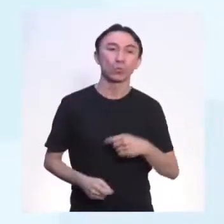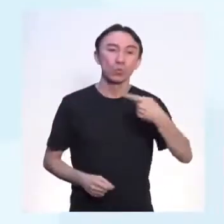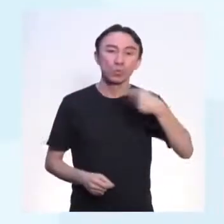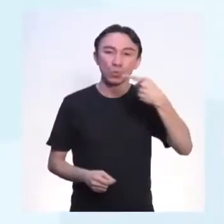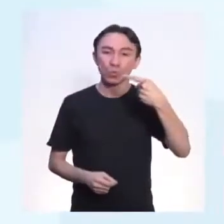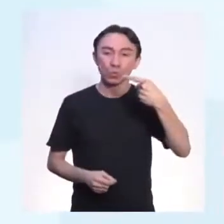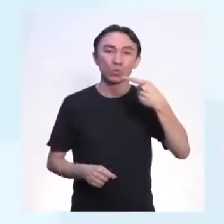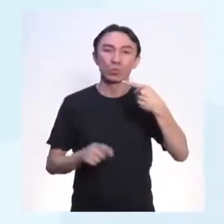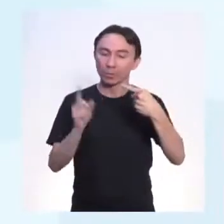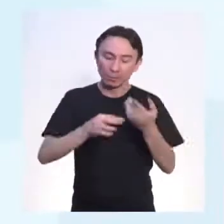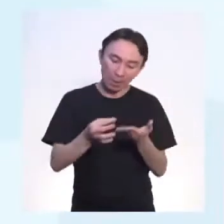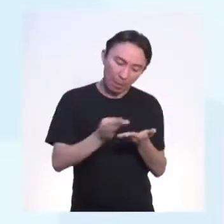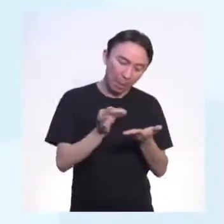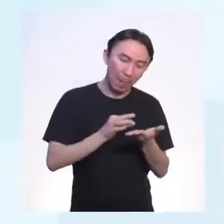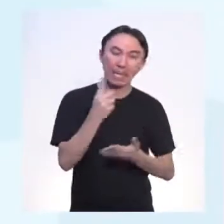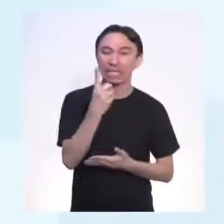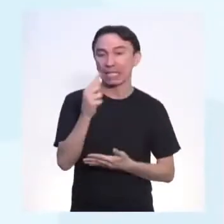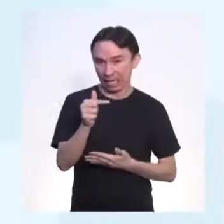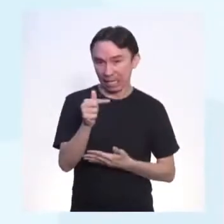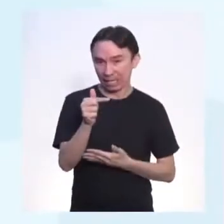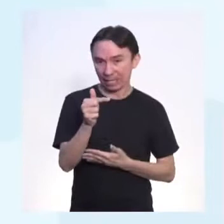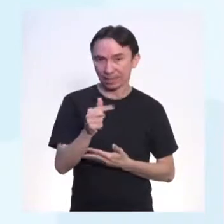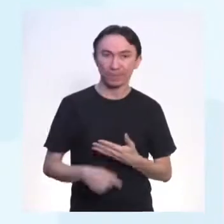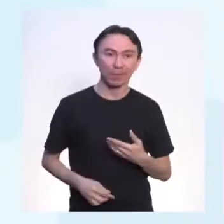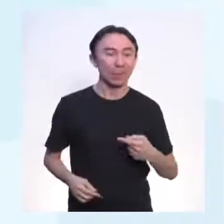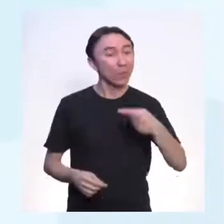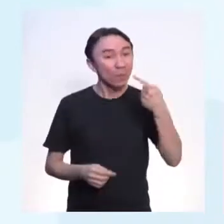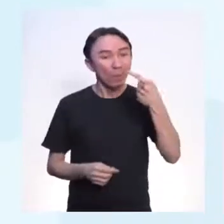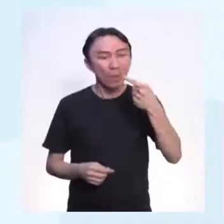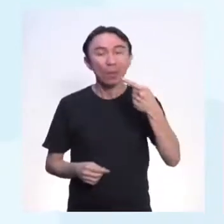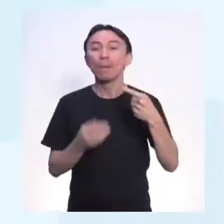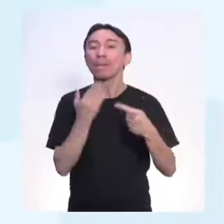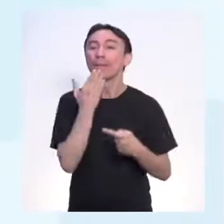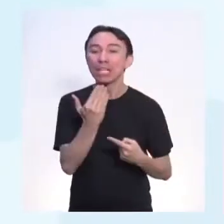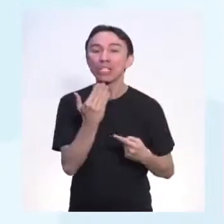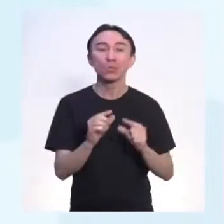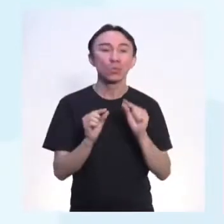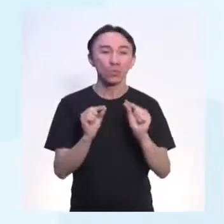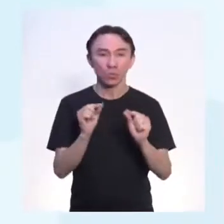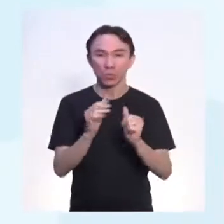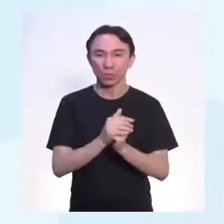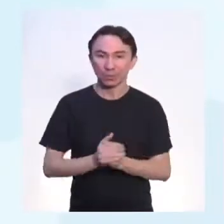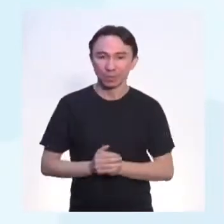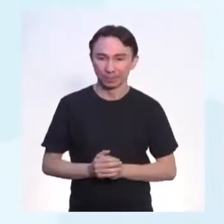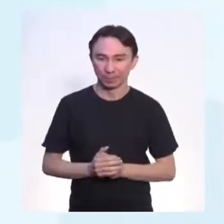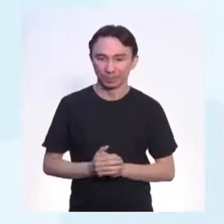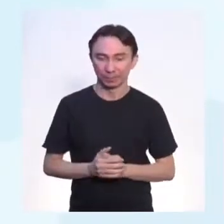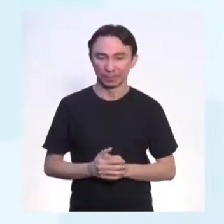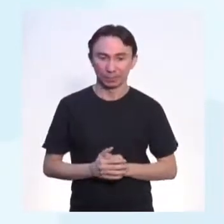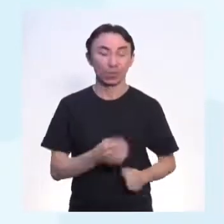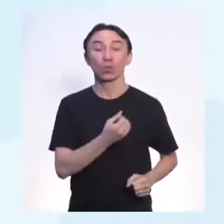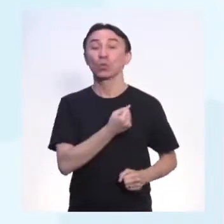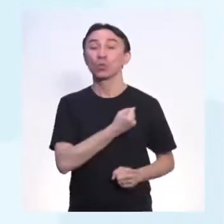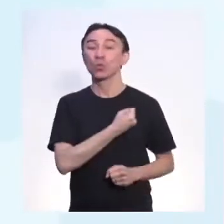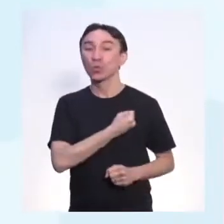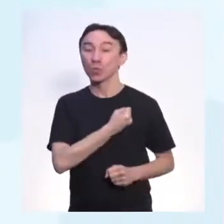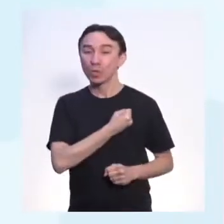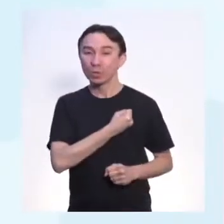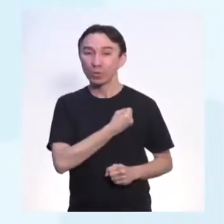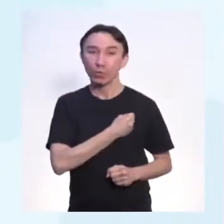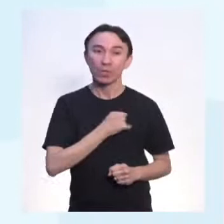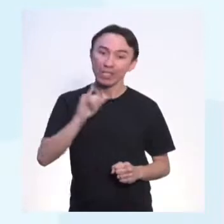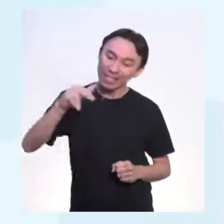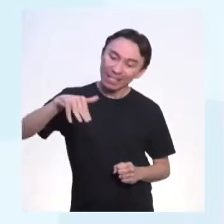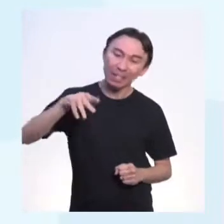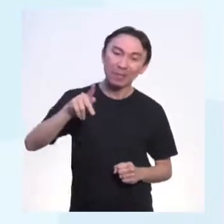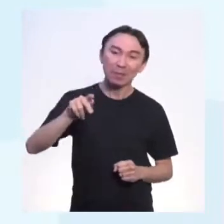página 17. O item 1 pede quantos são os números ímpares